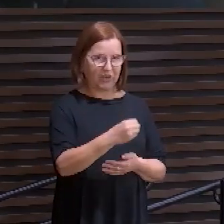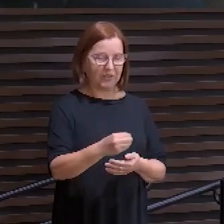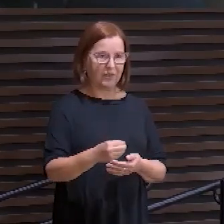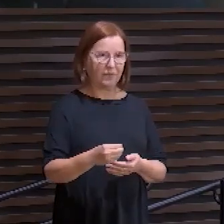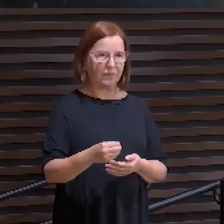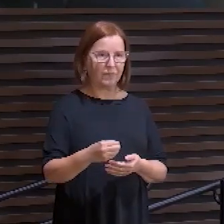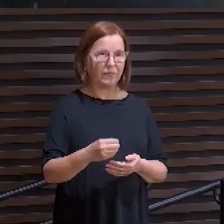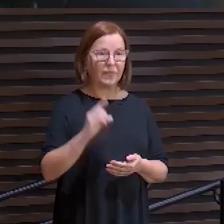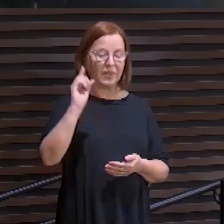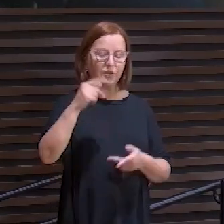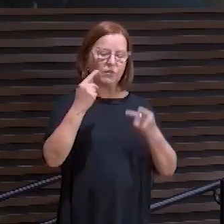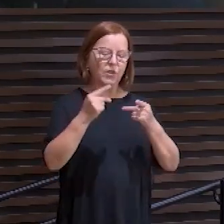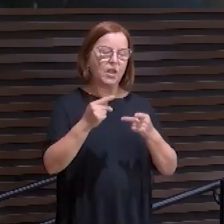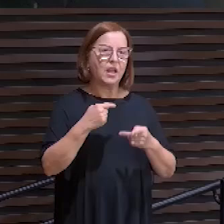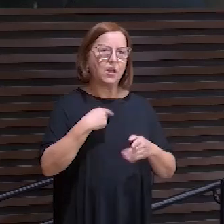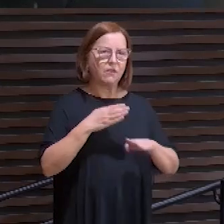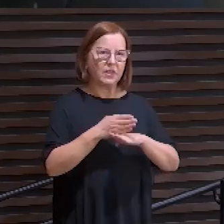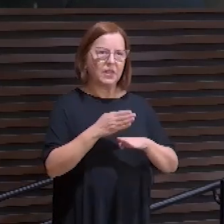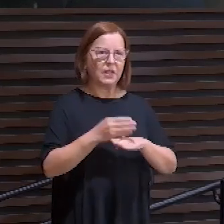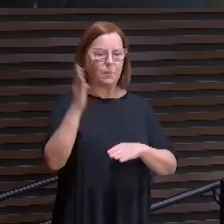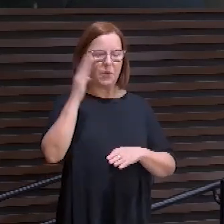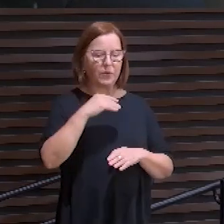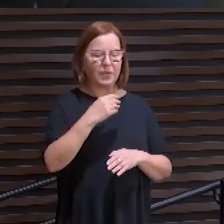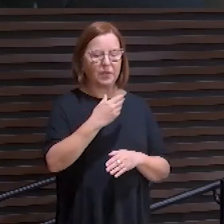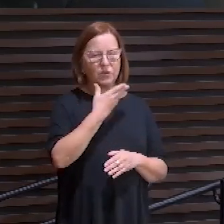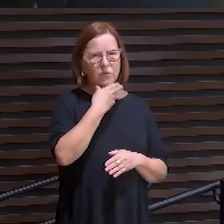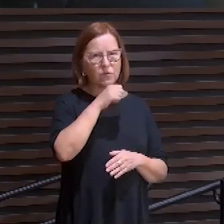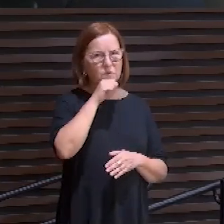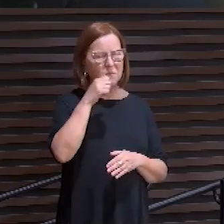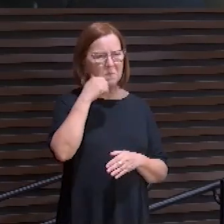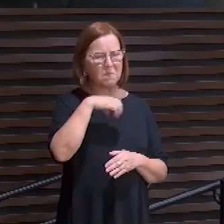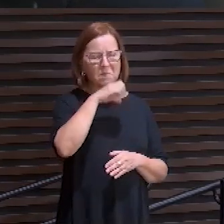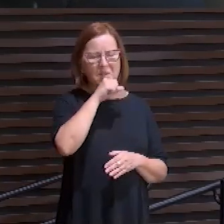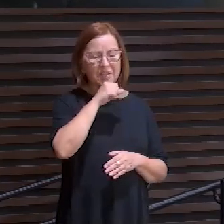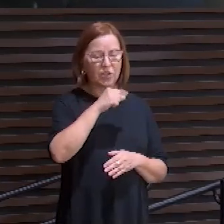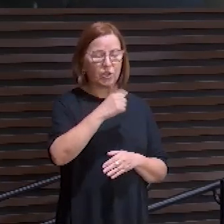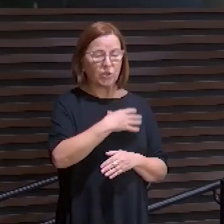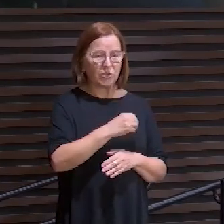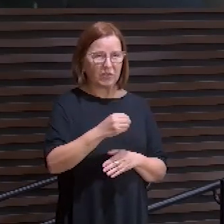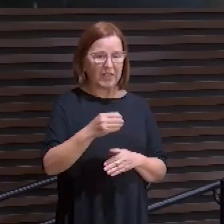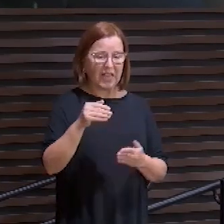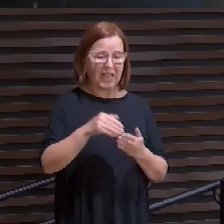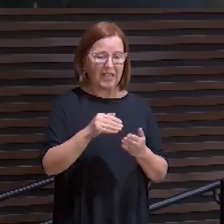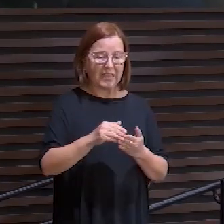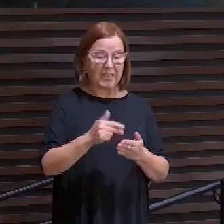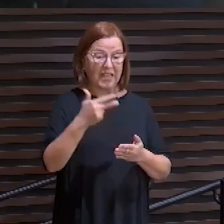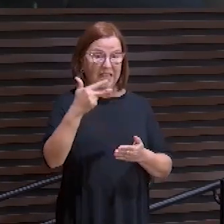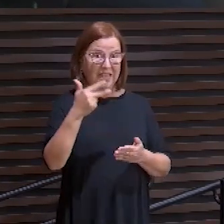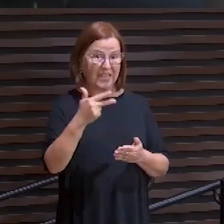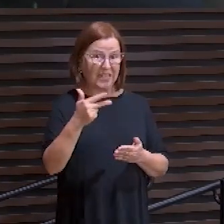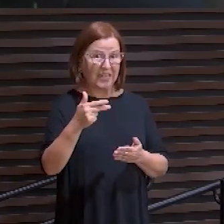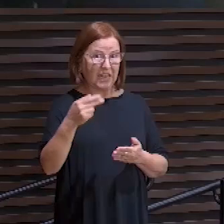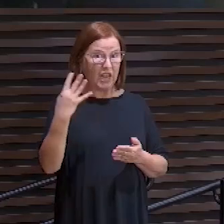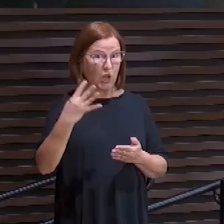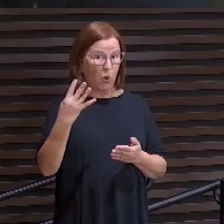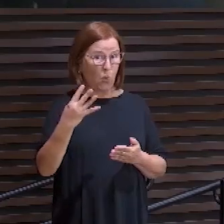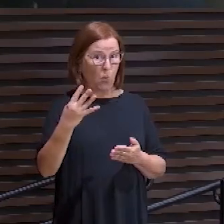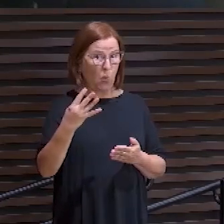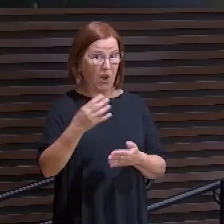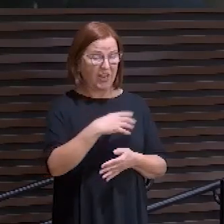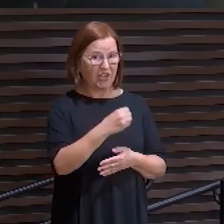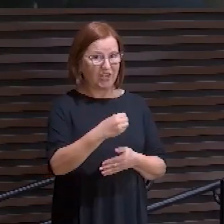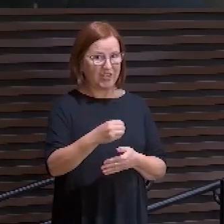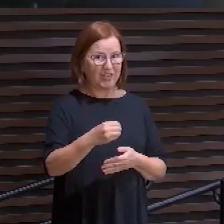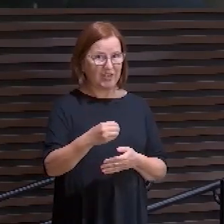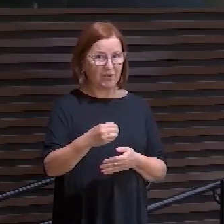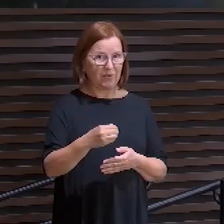visitarei a maldade dos pais nos filhos até a 3ª e 4ª geração daqueles que me aborrecem. Mas os efeitos